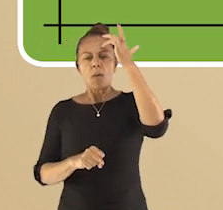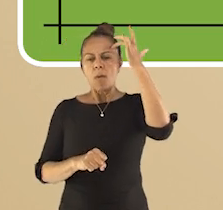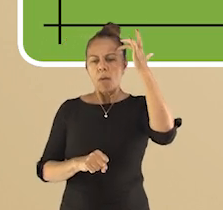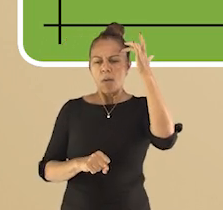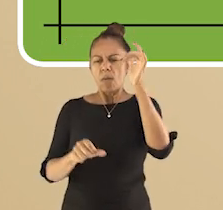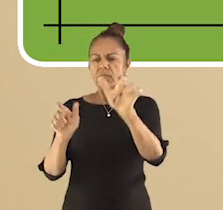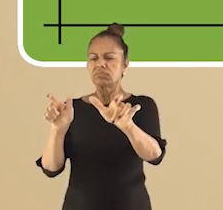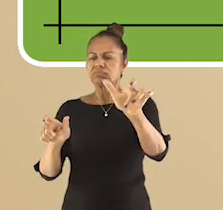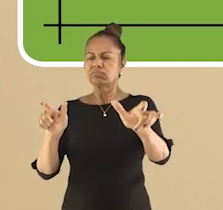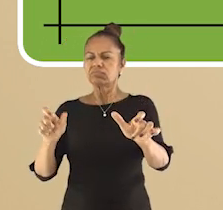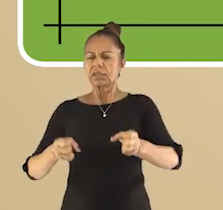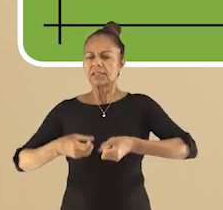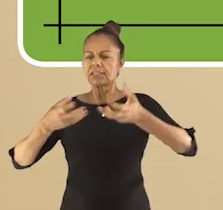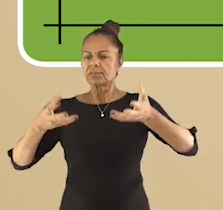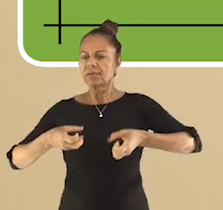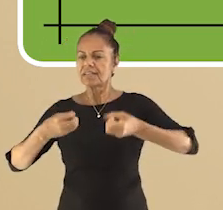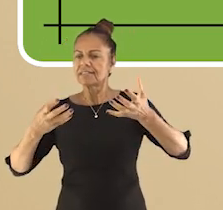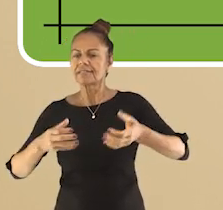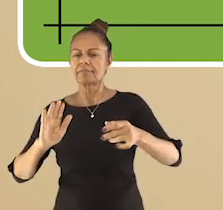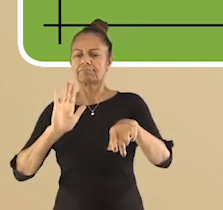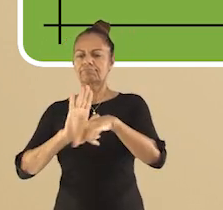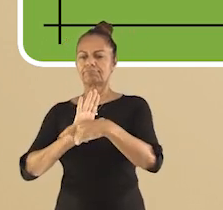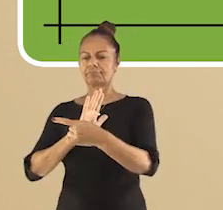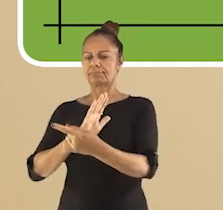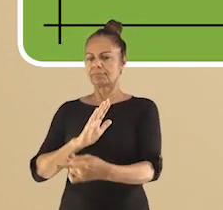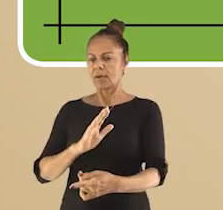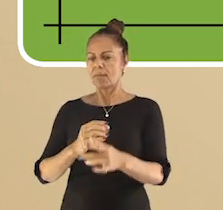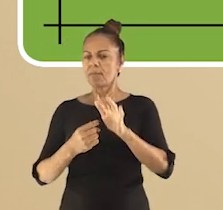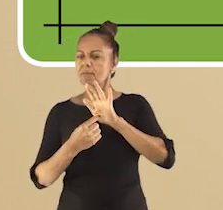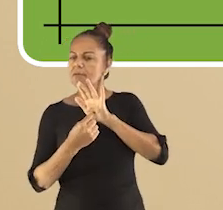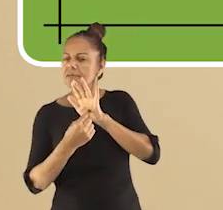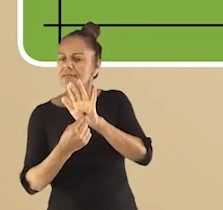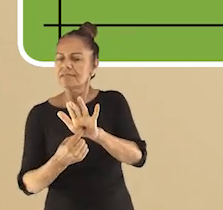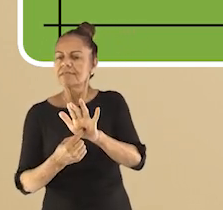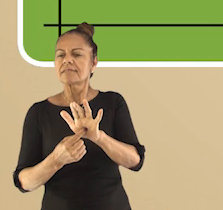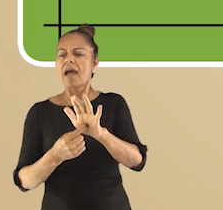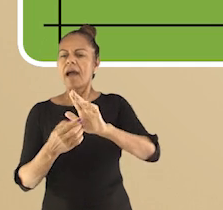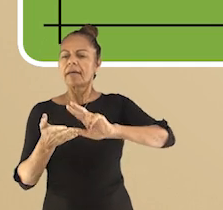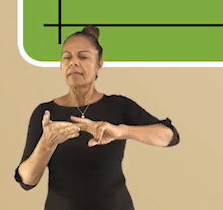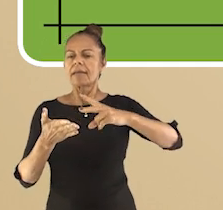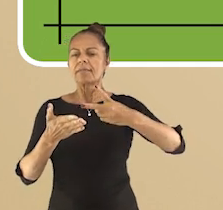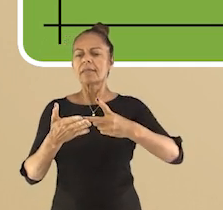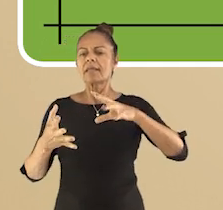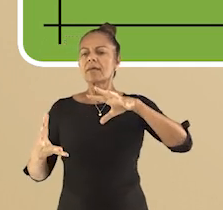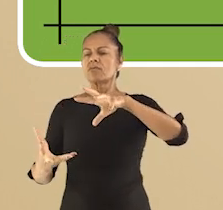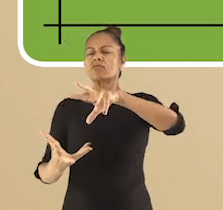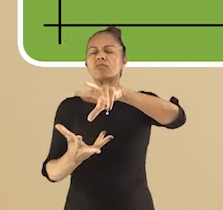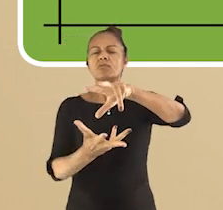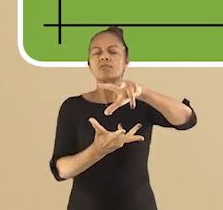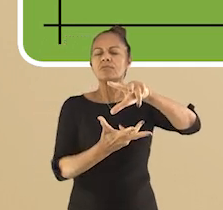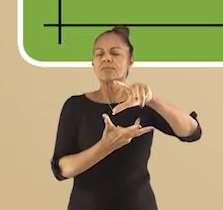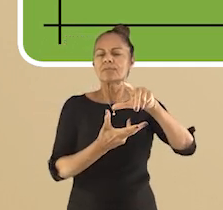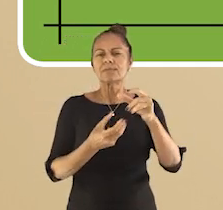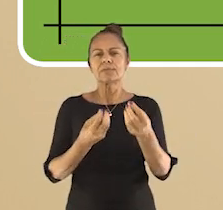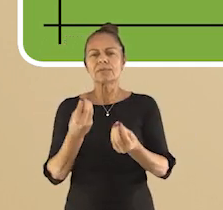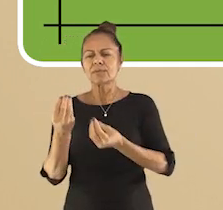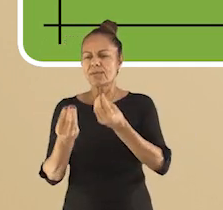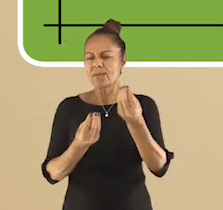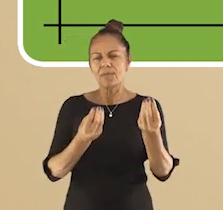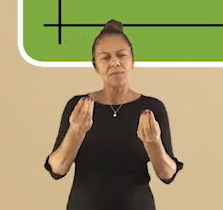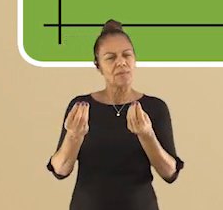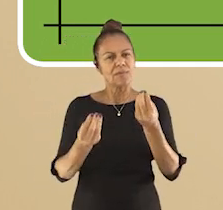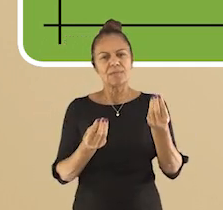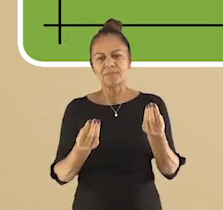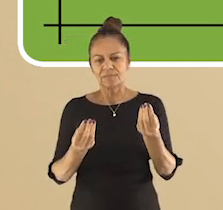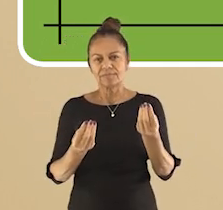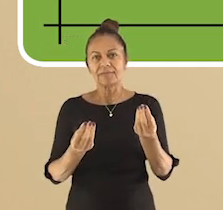e sobre o mundo que os cerca. E como objetivo da aula, conhecer os principais tipos de solo e compreender